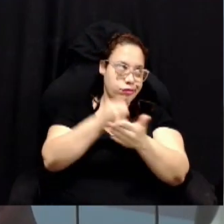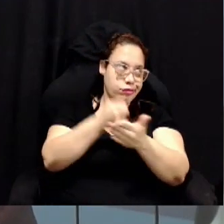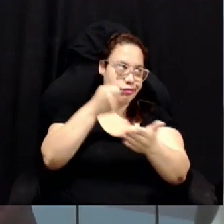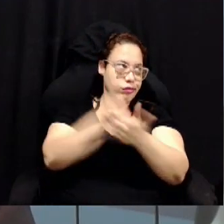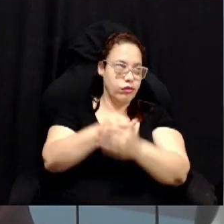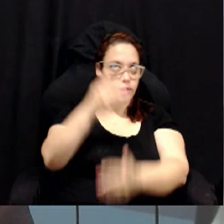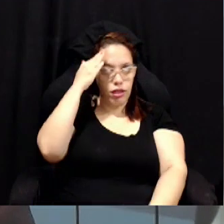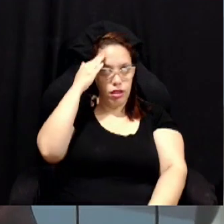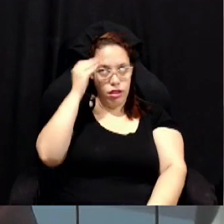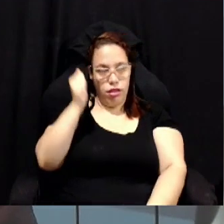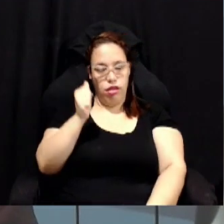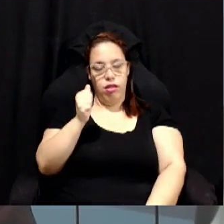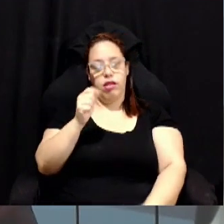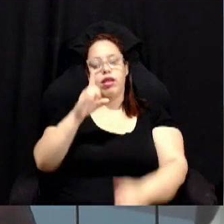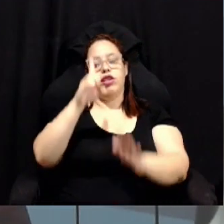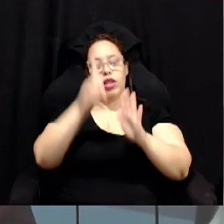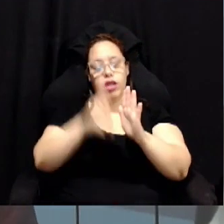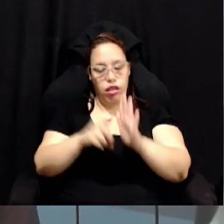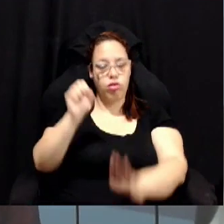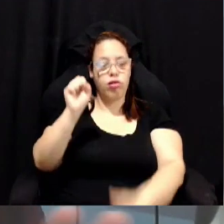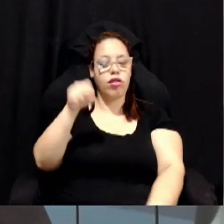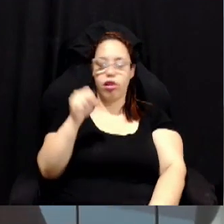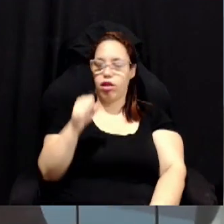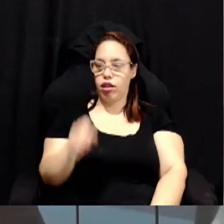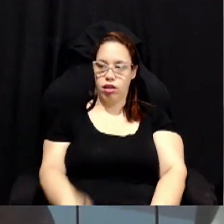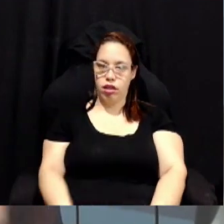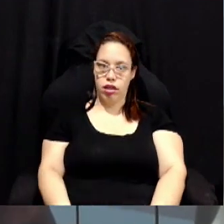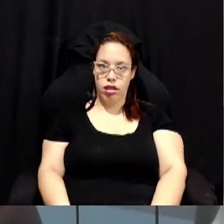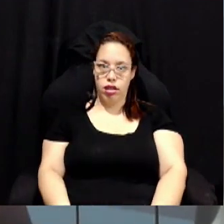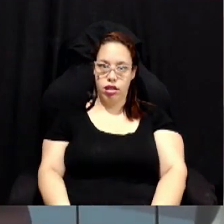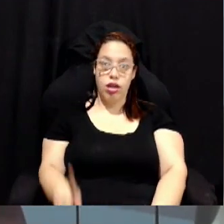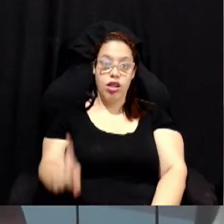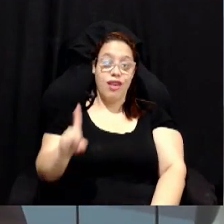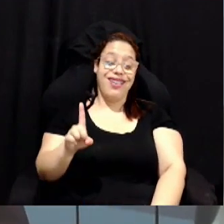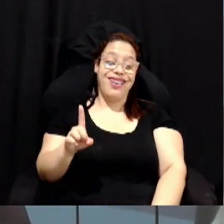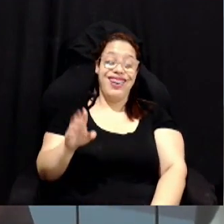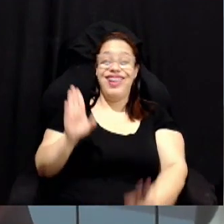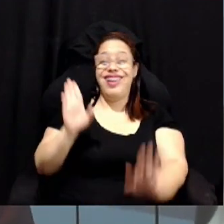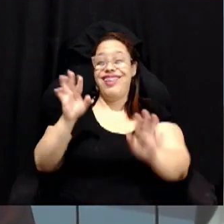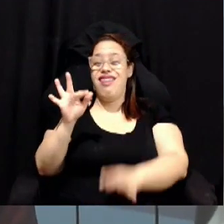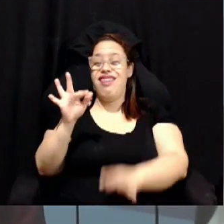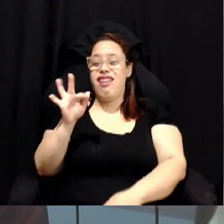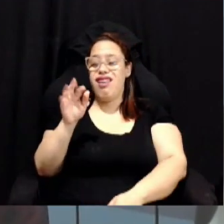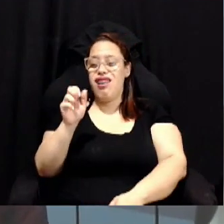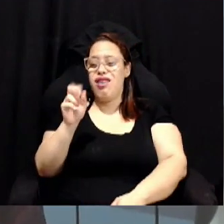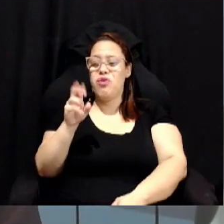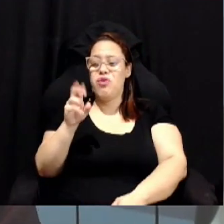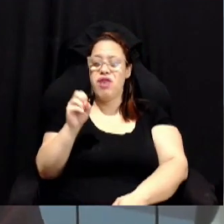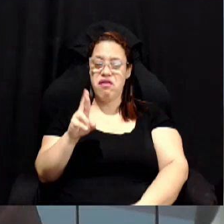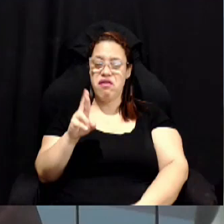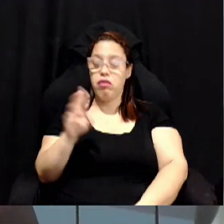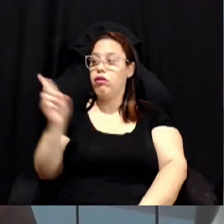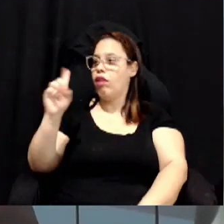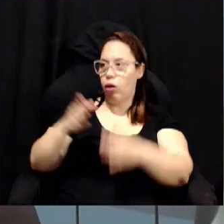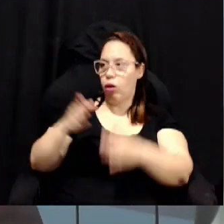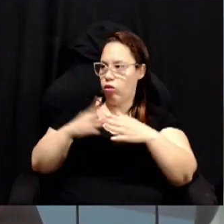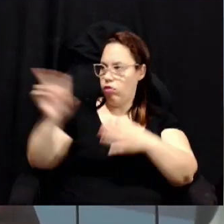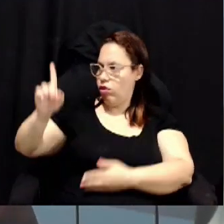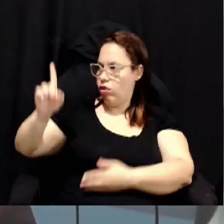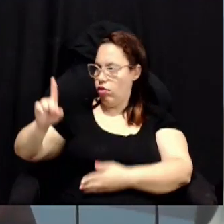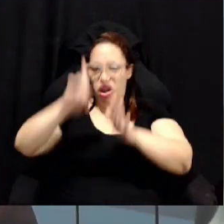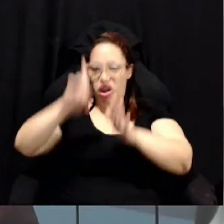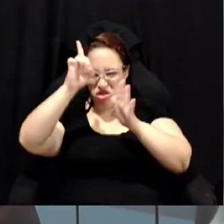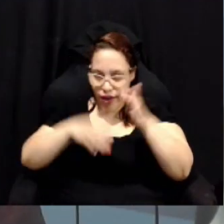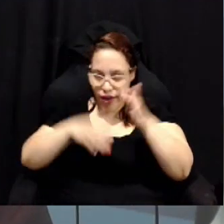têm direito e que não é um favor que estão fazendo para a filha da Dani, não é um favor, é um direito que ela tem. Então